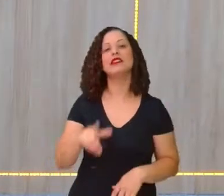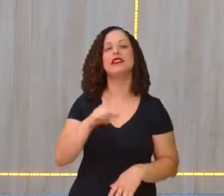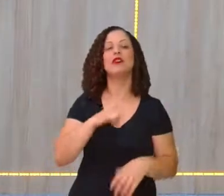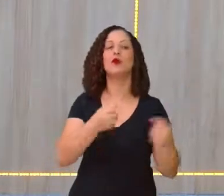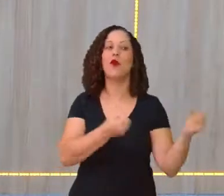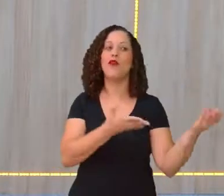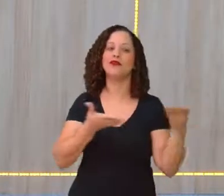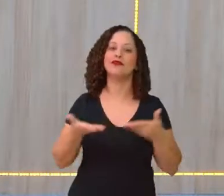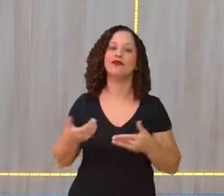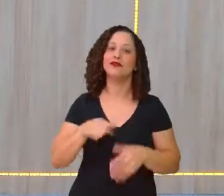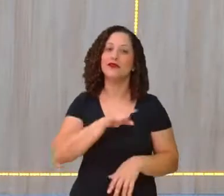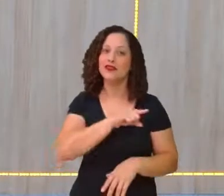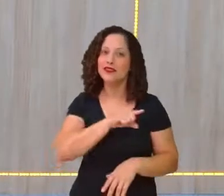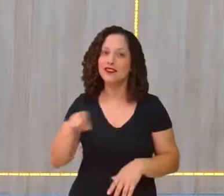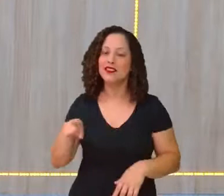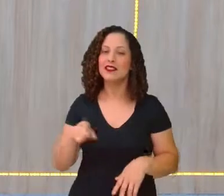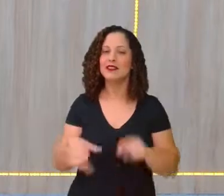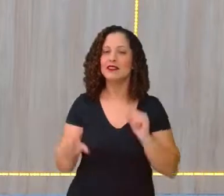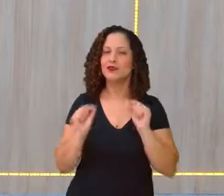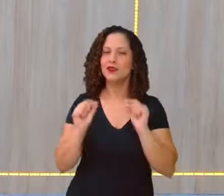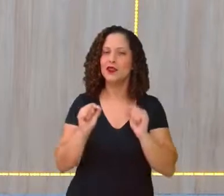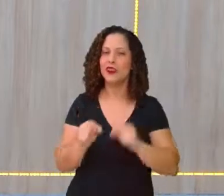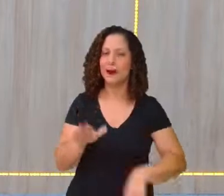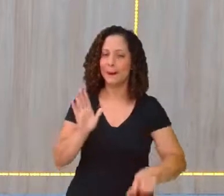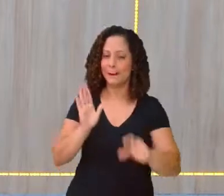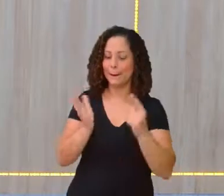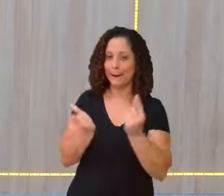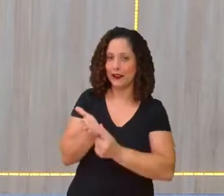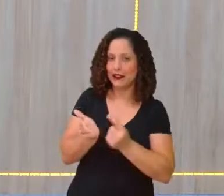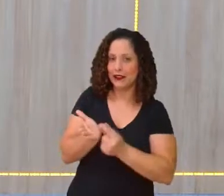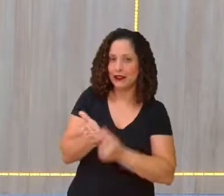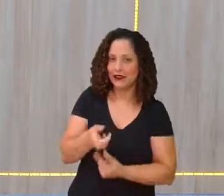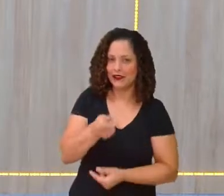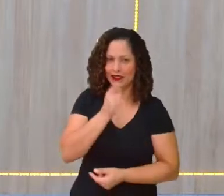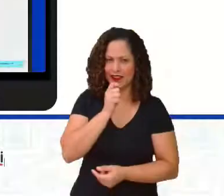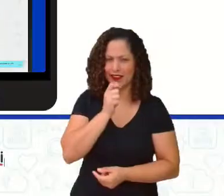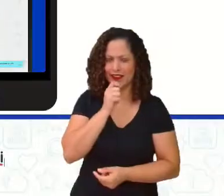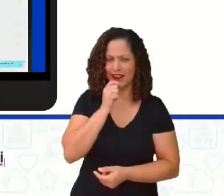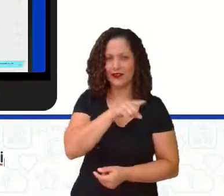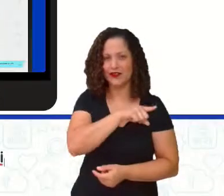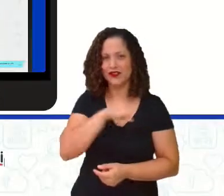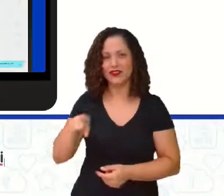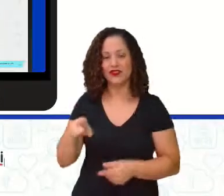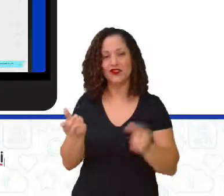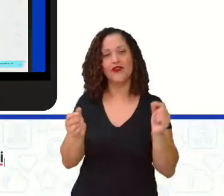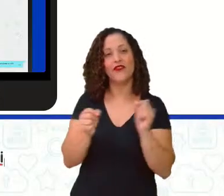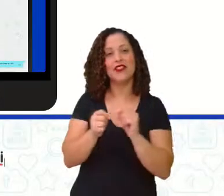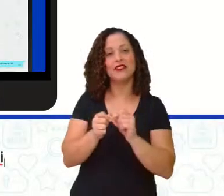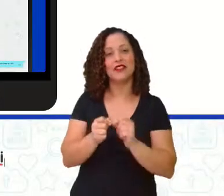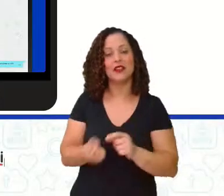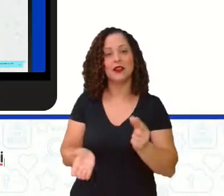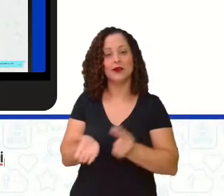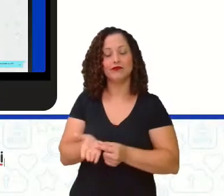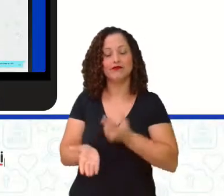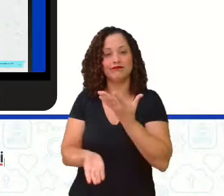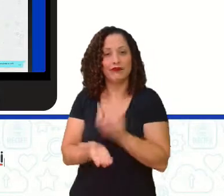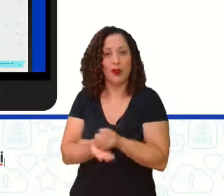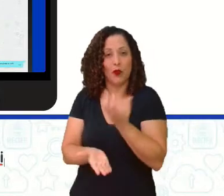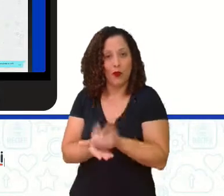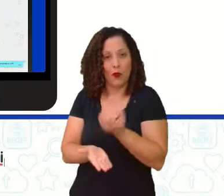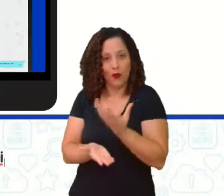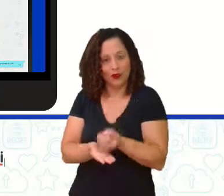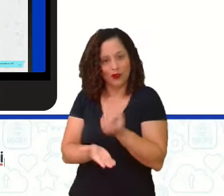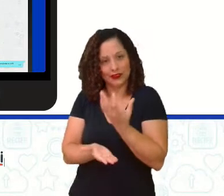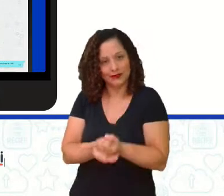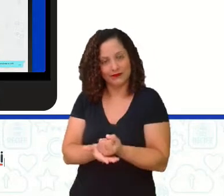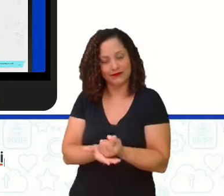convites, convido vocês que ainda não têm o aplicativo do Educa Recife para que façam o download. É através dele que vocês podem